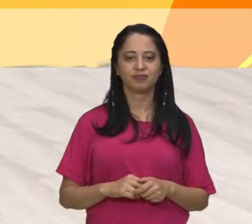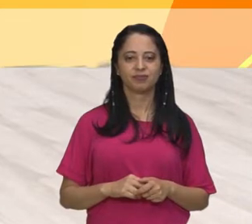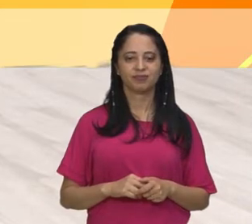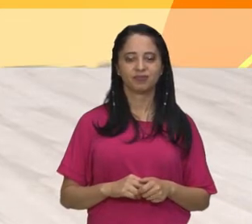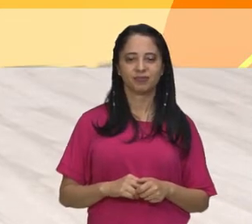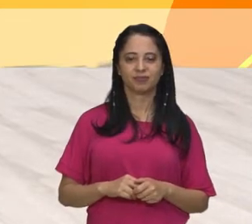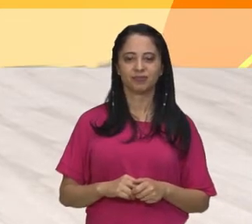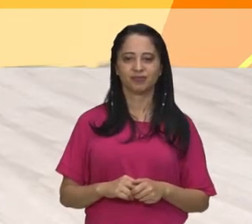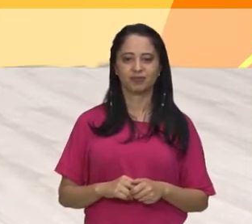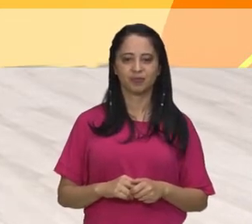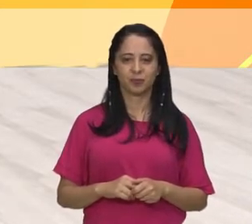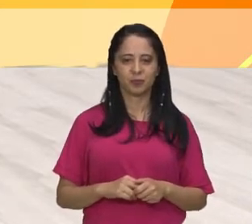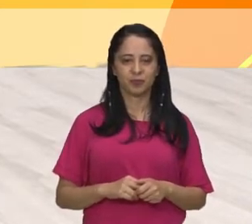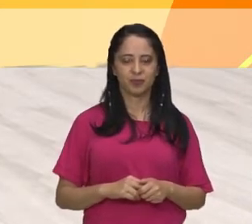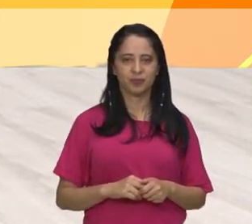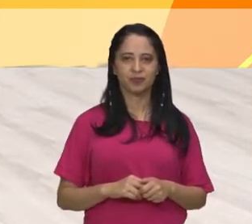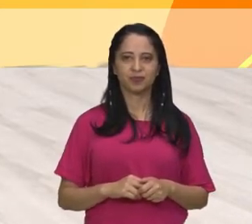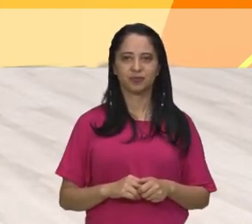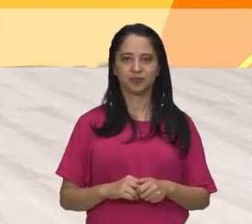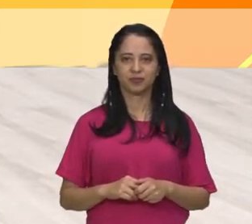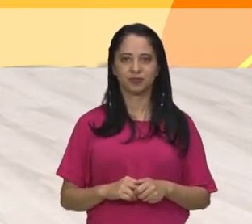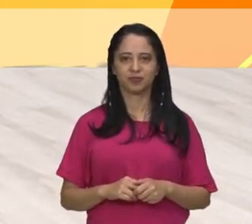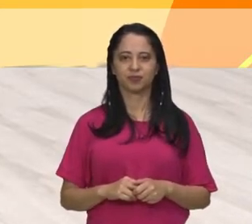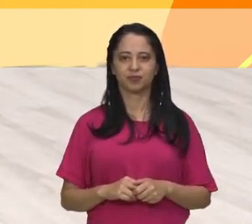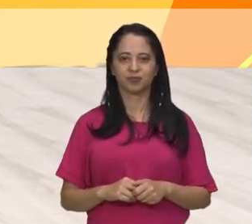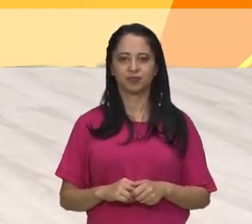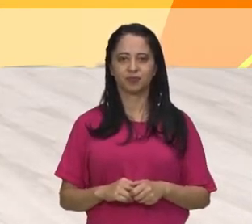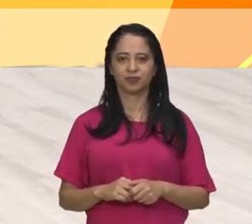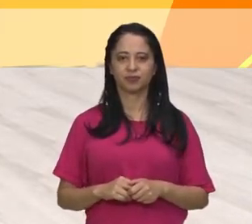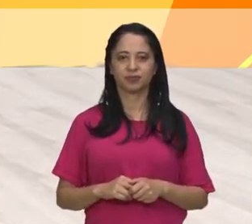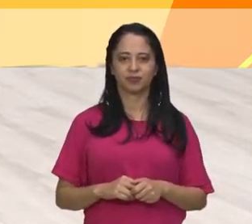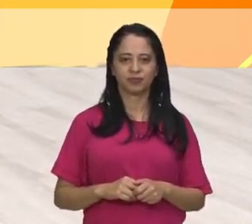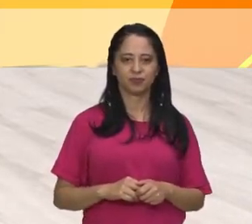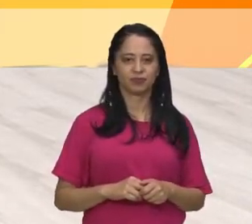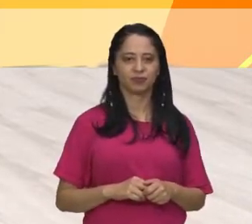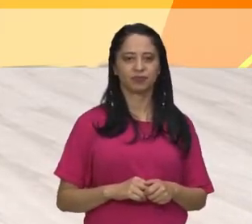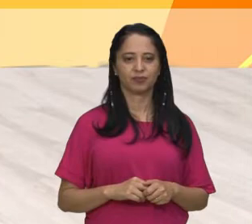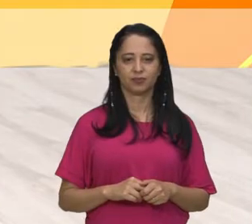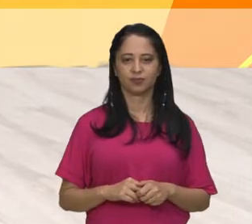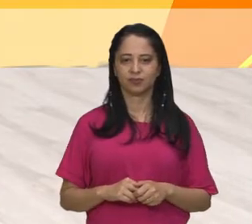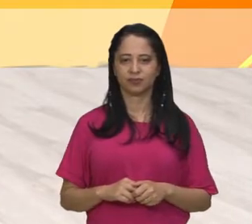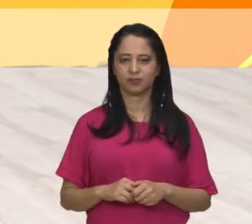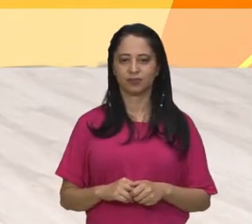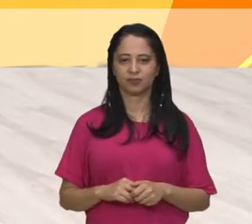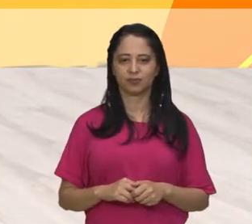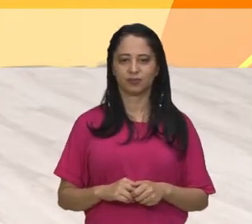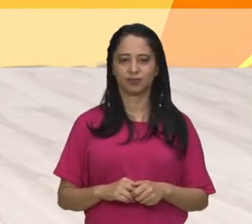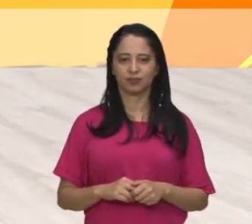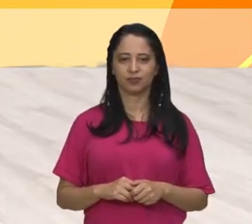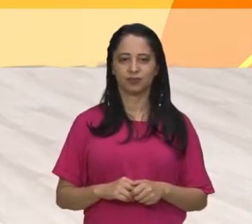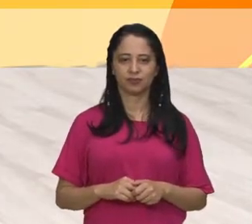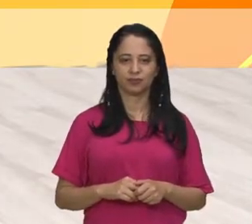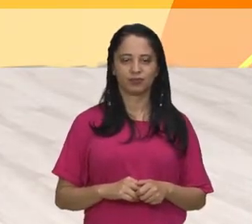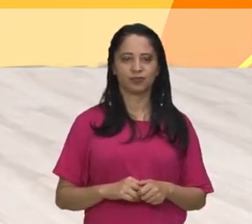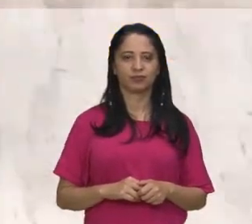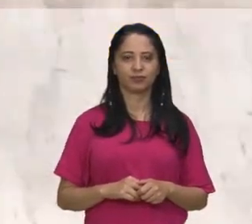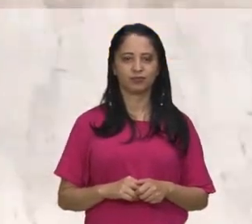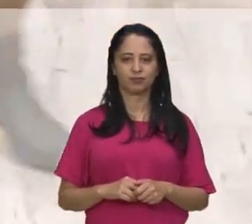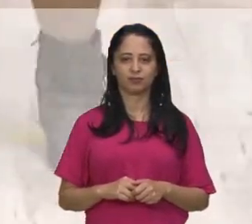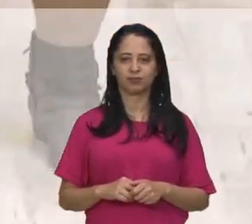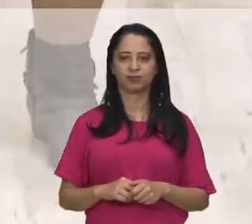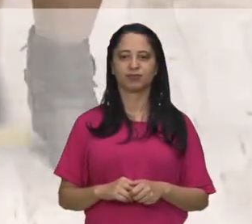Balança. 1, 2, 3 e 4, 5, 6, 7 e 8,